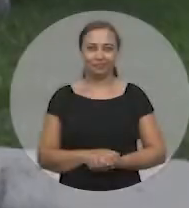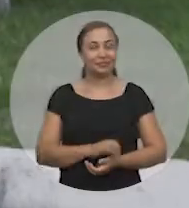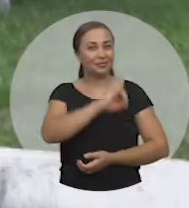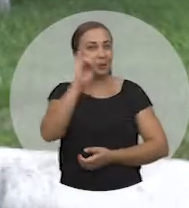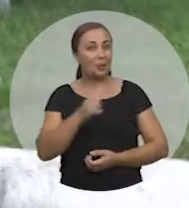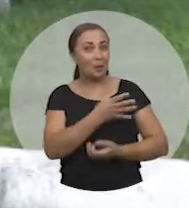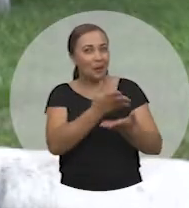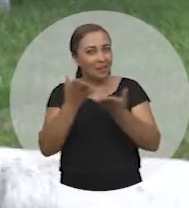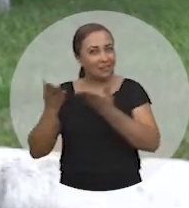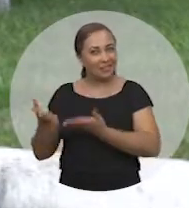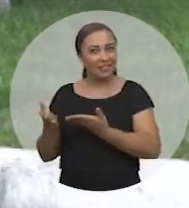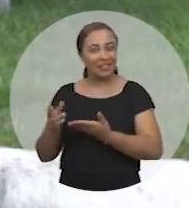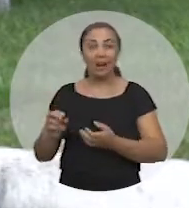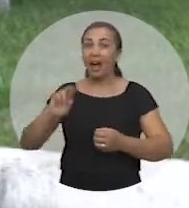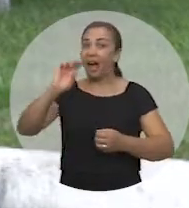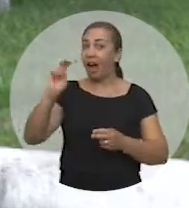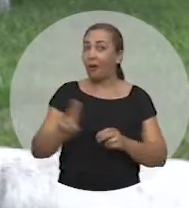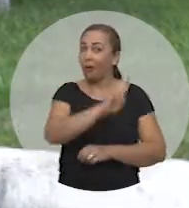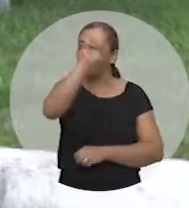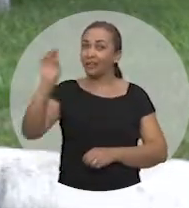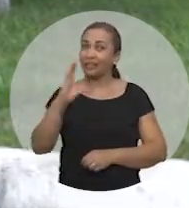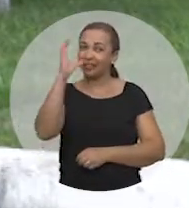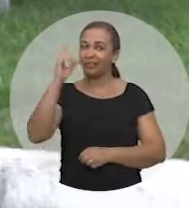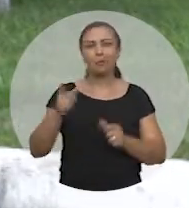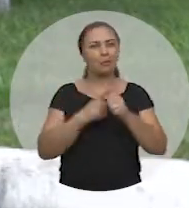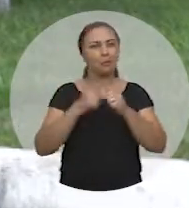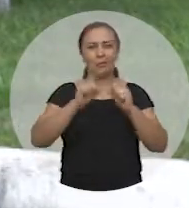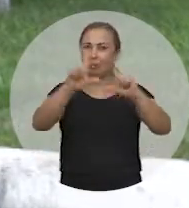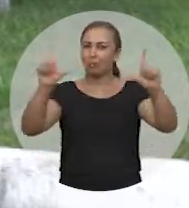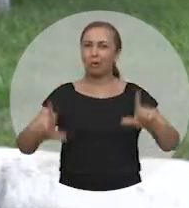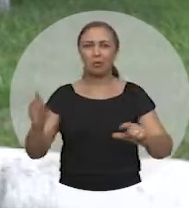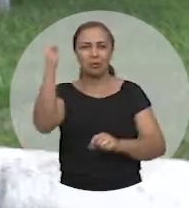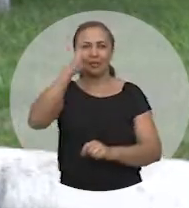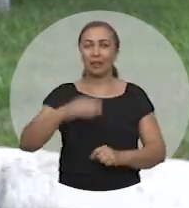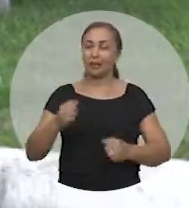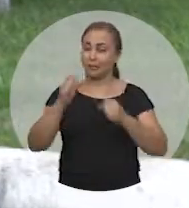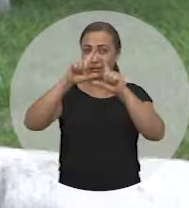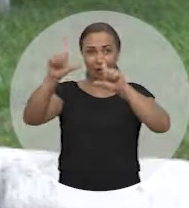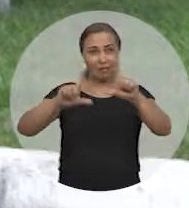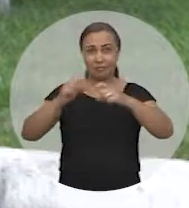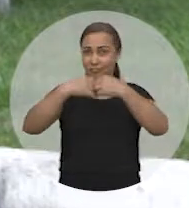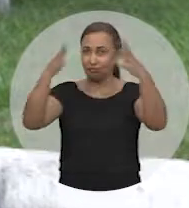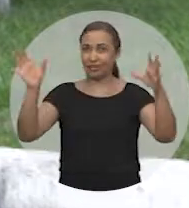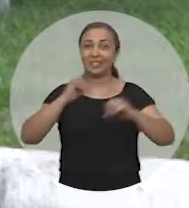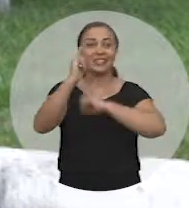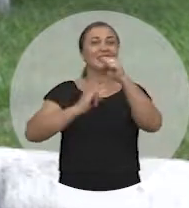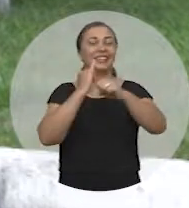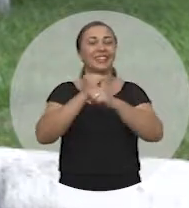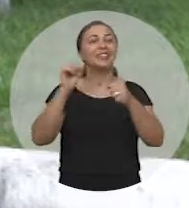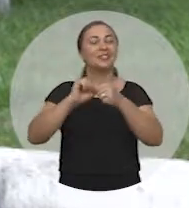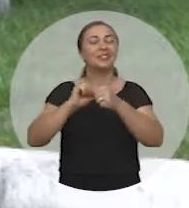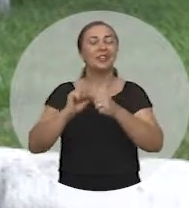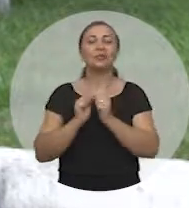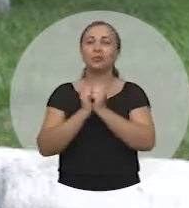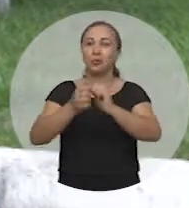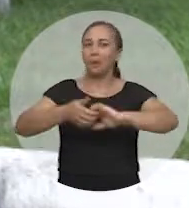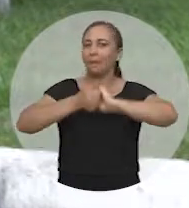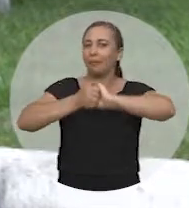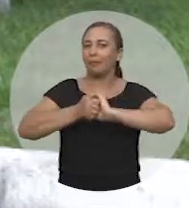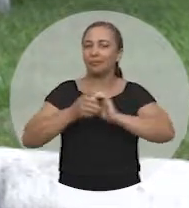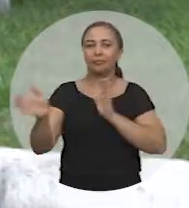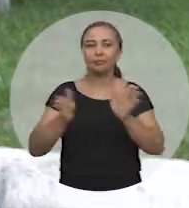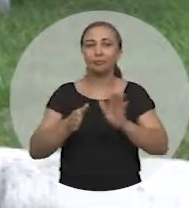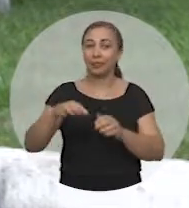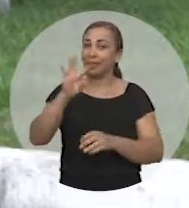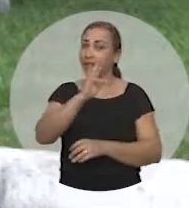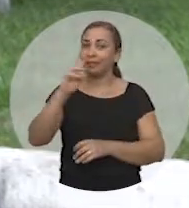o Olá seja bem-vindo ao Universe em seu primeiro programa brasileiro de TV aberta internet que é produzido por